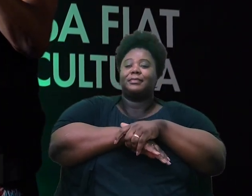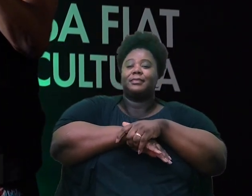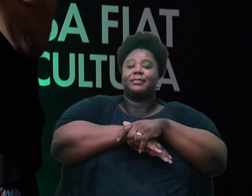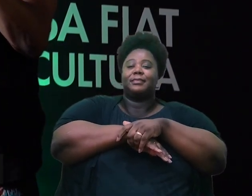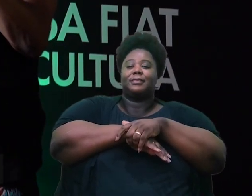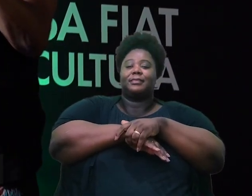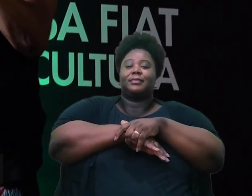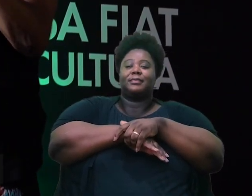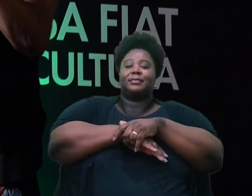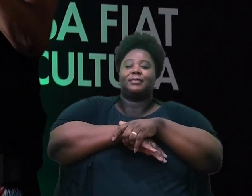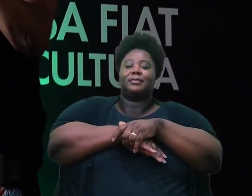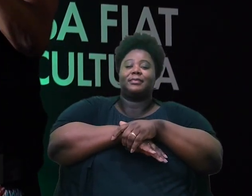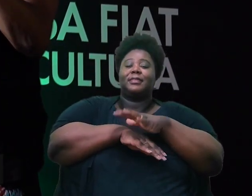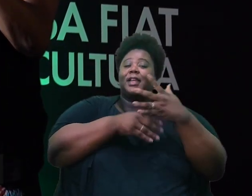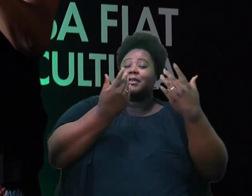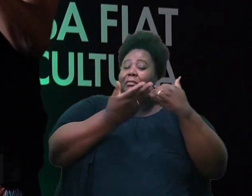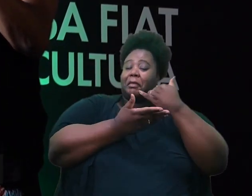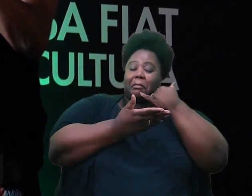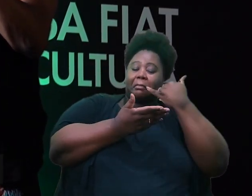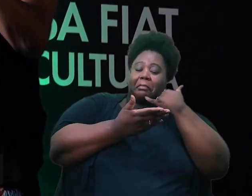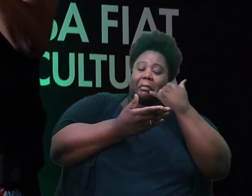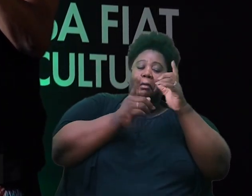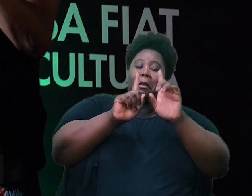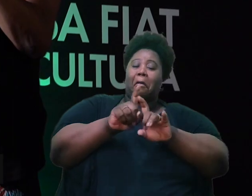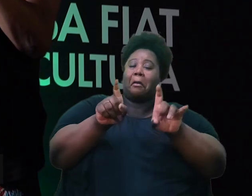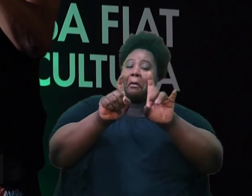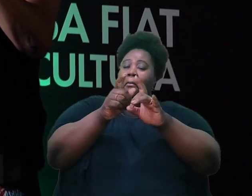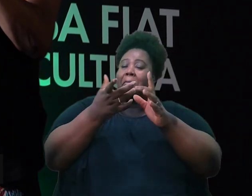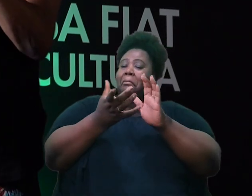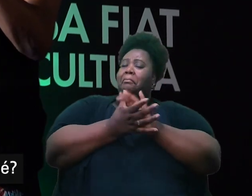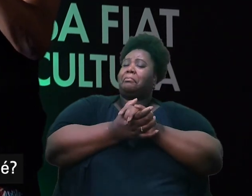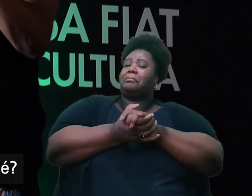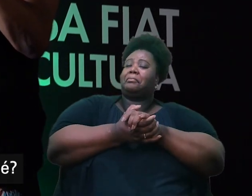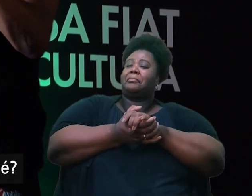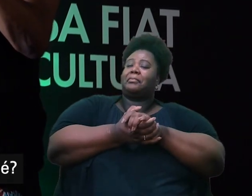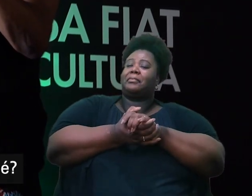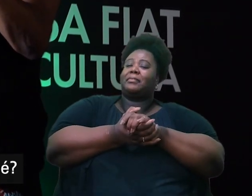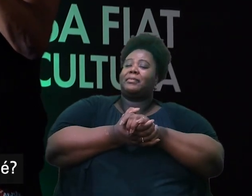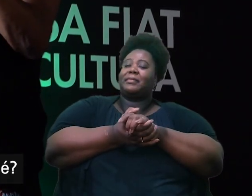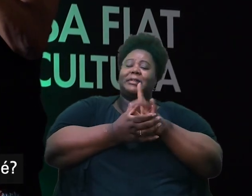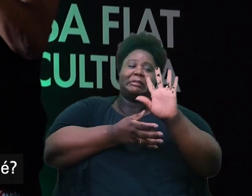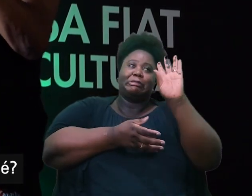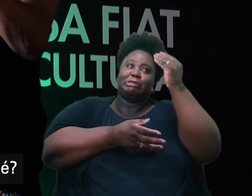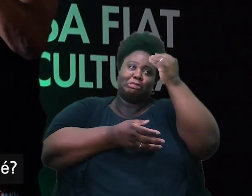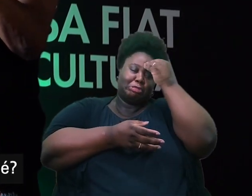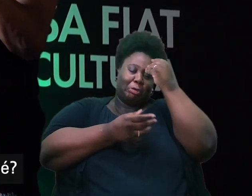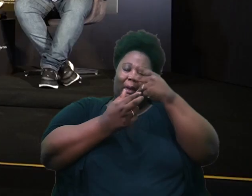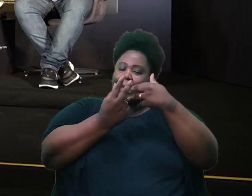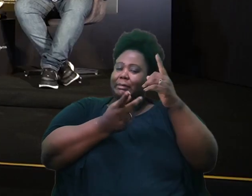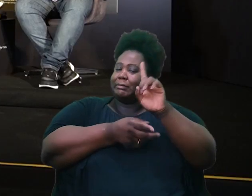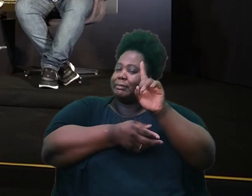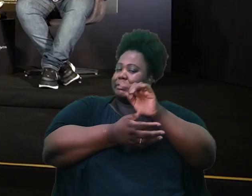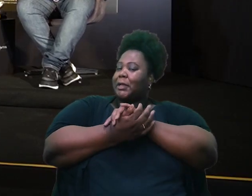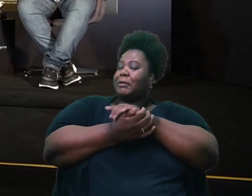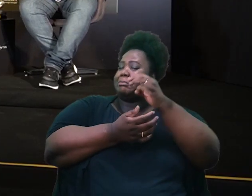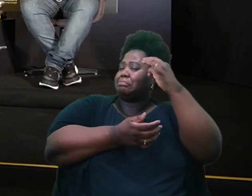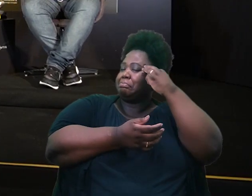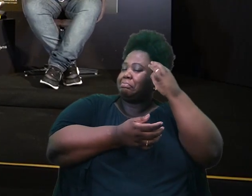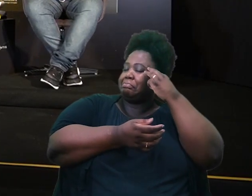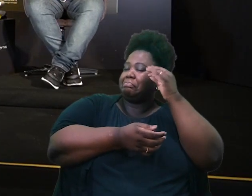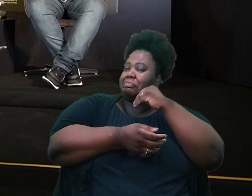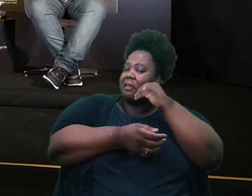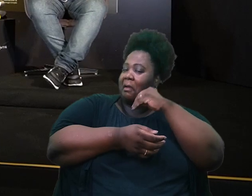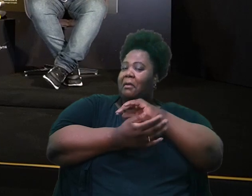A geração celular, computador, né? Não guarda as coisas muito na memória, não,